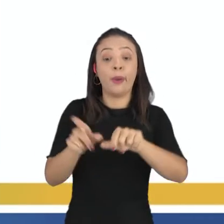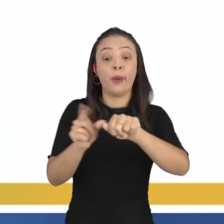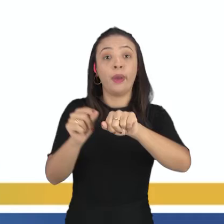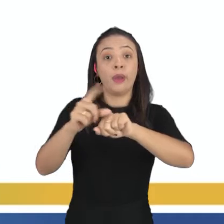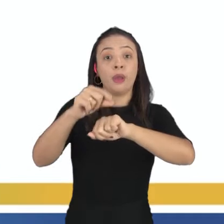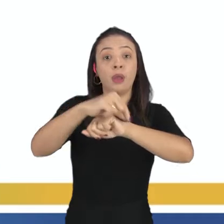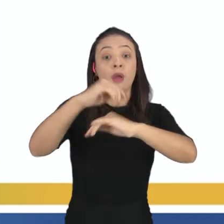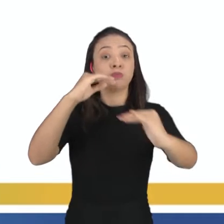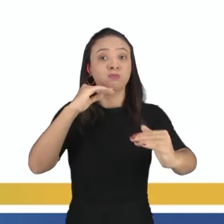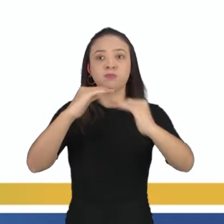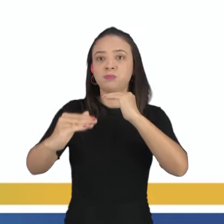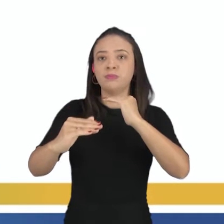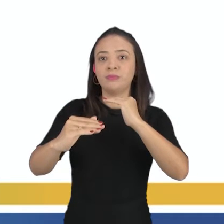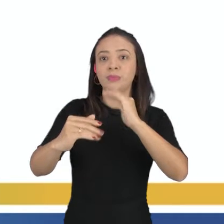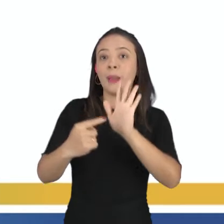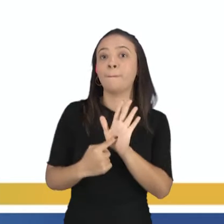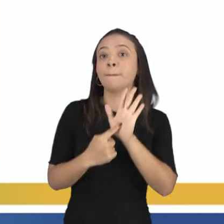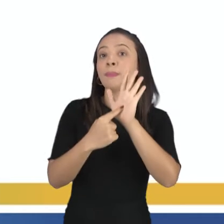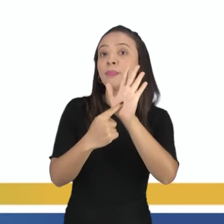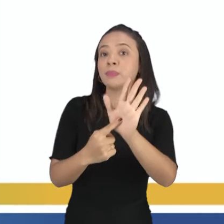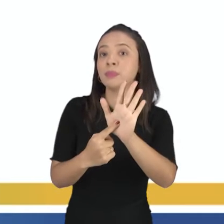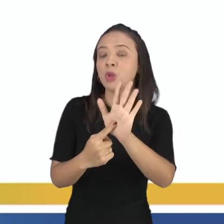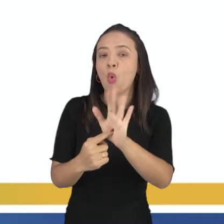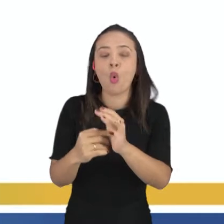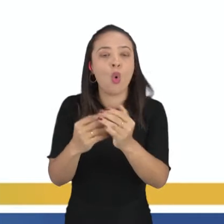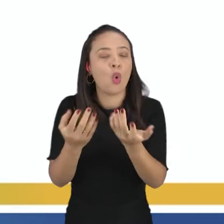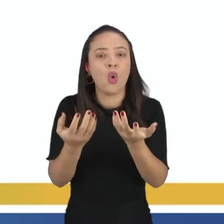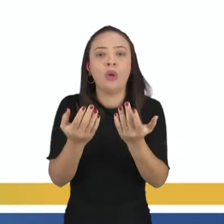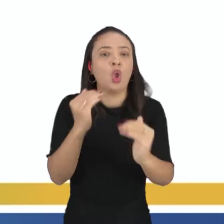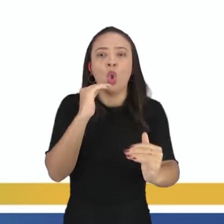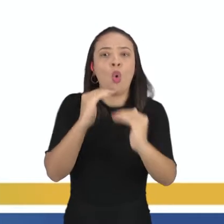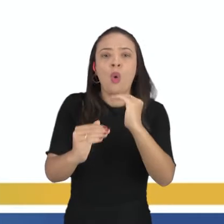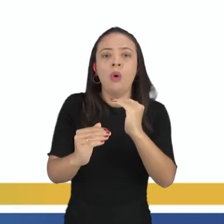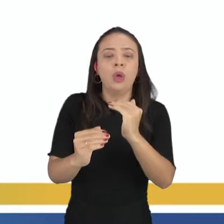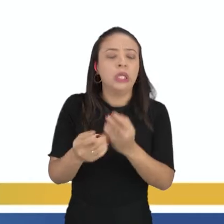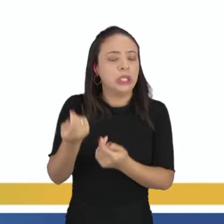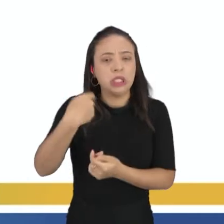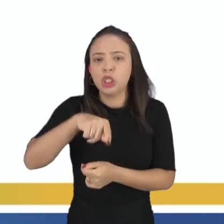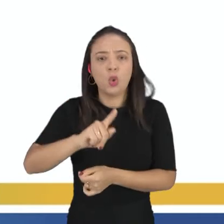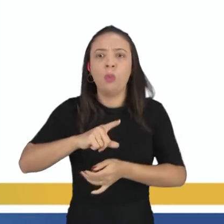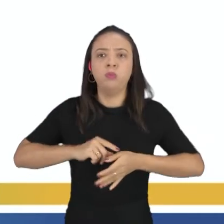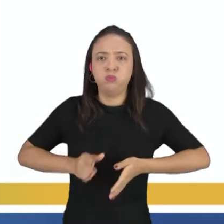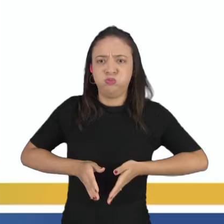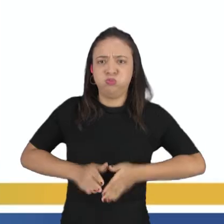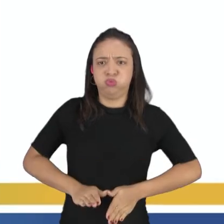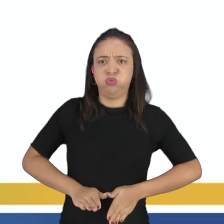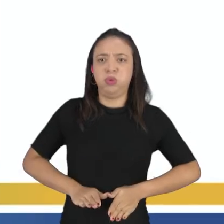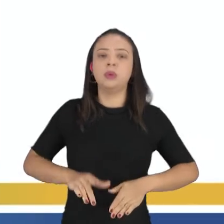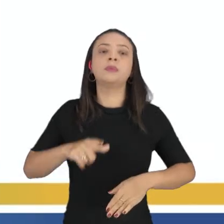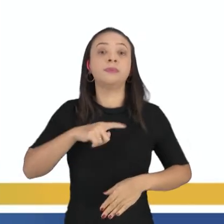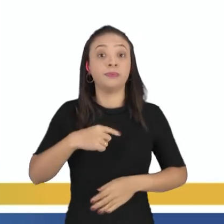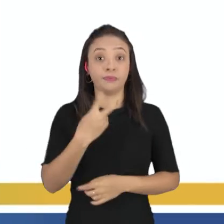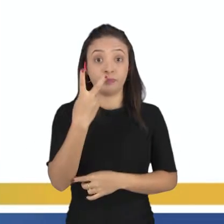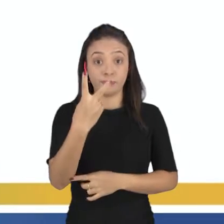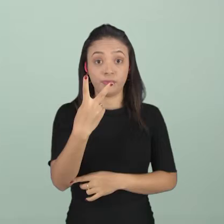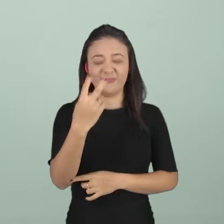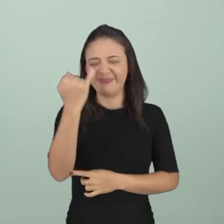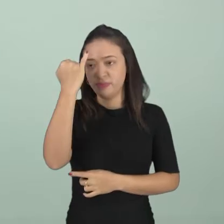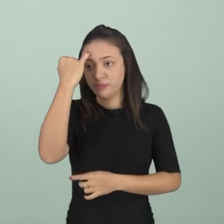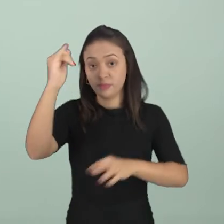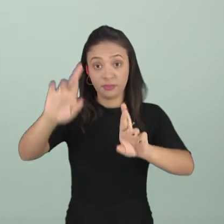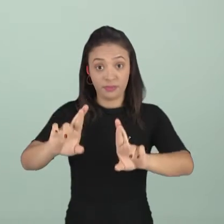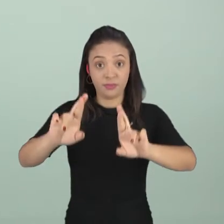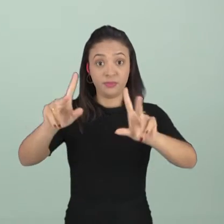contra-argumento. Ou seja, aquele que acha que não é necessário ter o aborto. Então, nós temos duas ideias